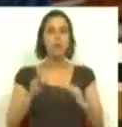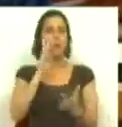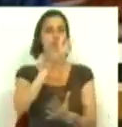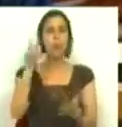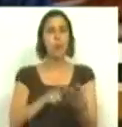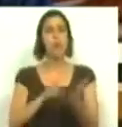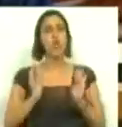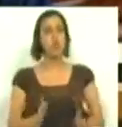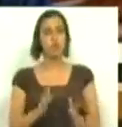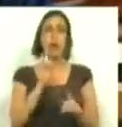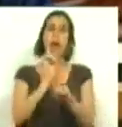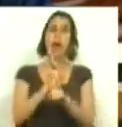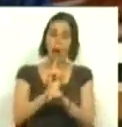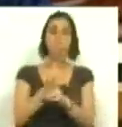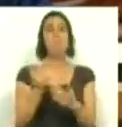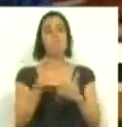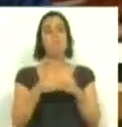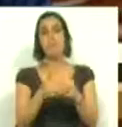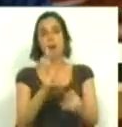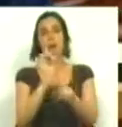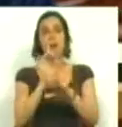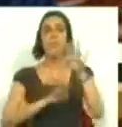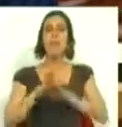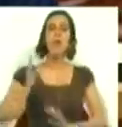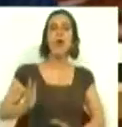plenamente reconhecidos. No seguimento, aliás, do